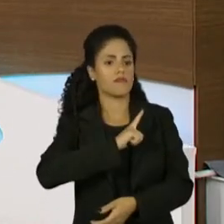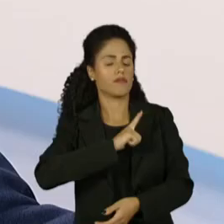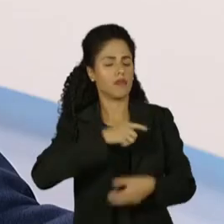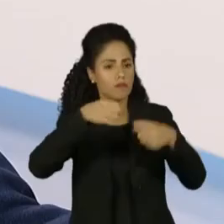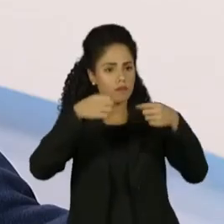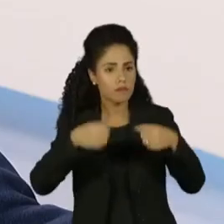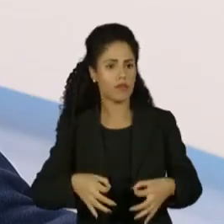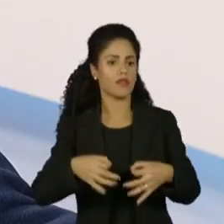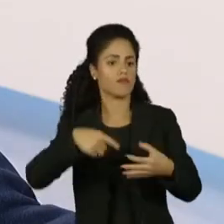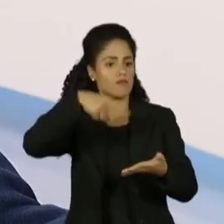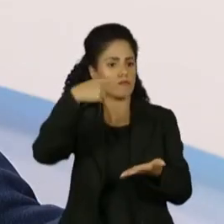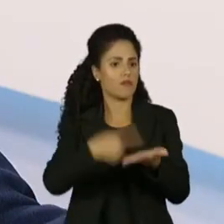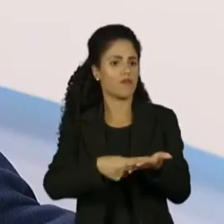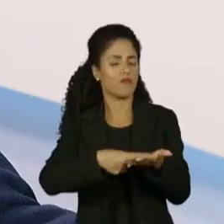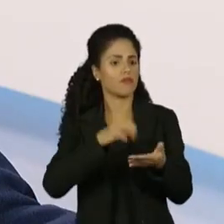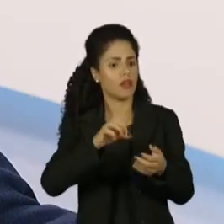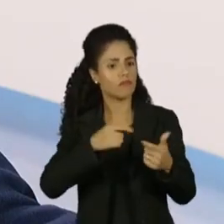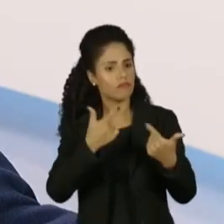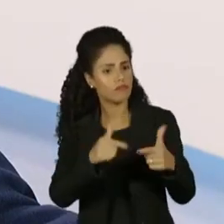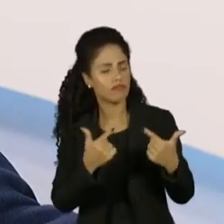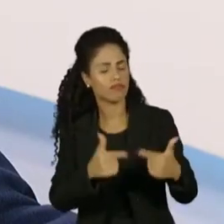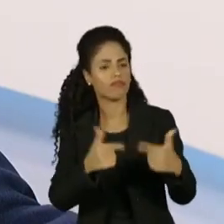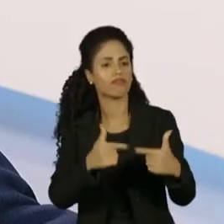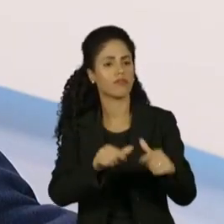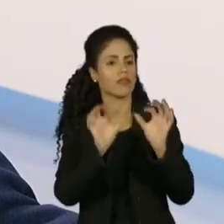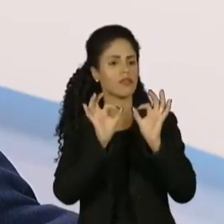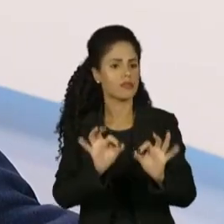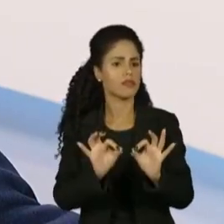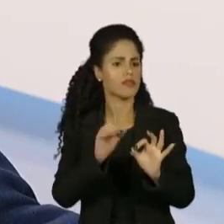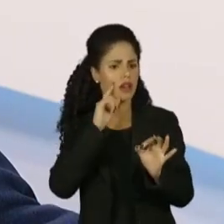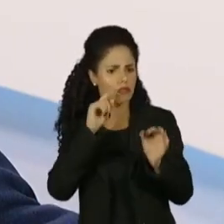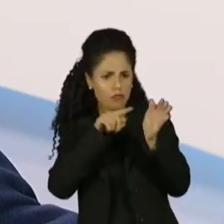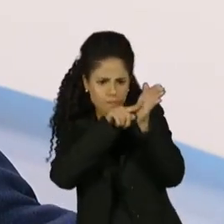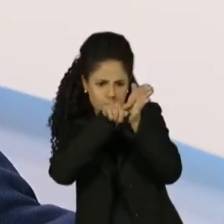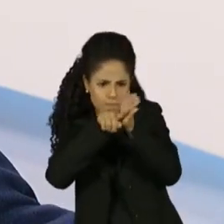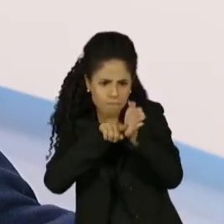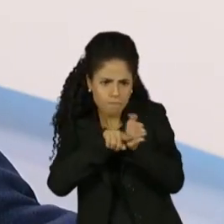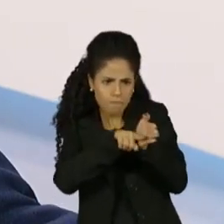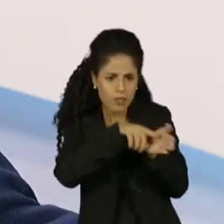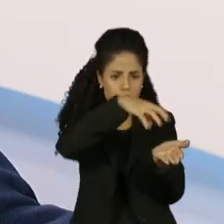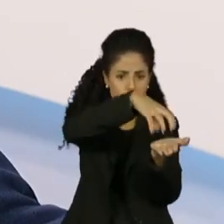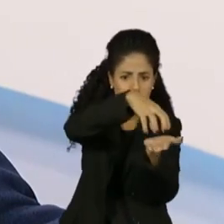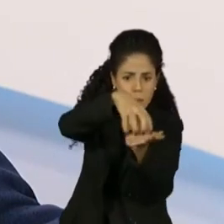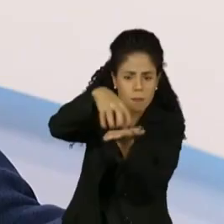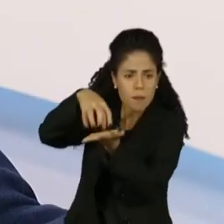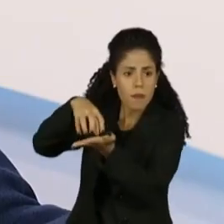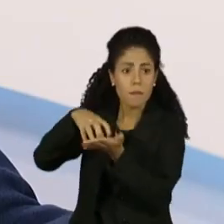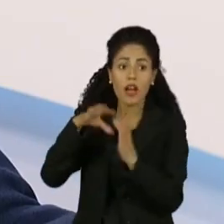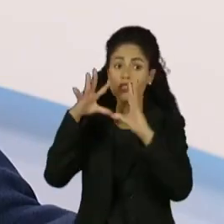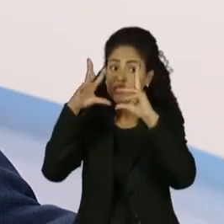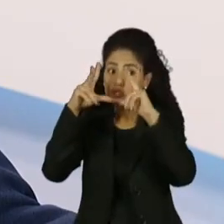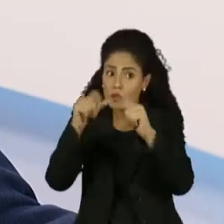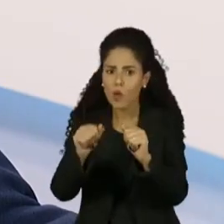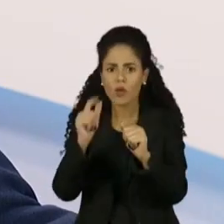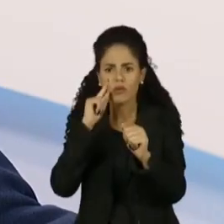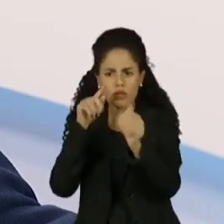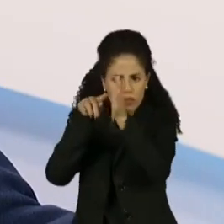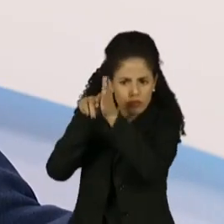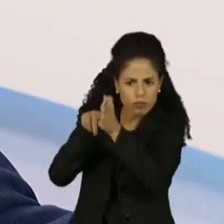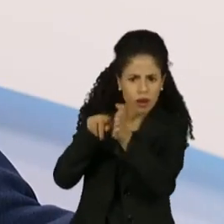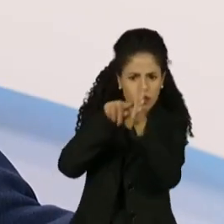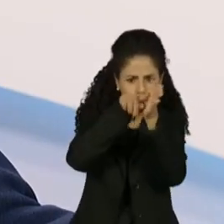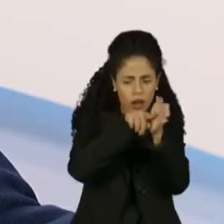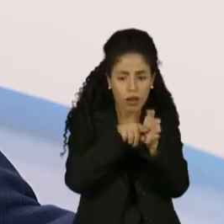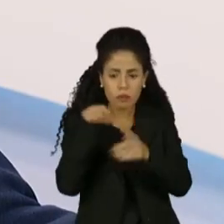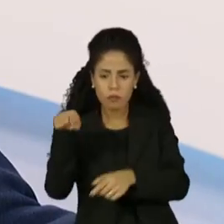missão constitucional de fazer esse trabalho, né, de fiscalização dos órgãos de inteligência. Isso foi informado